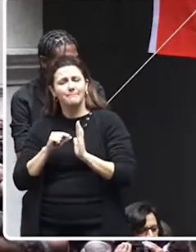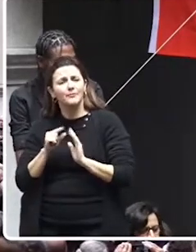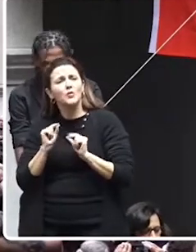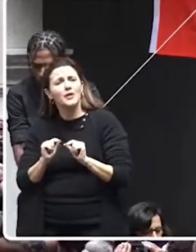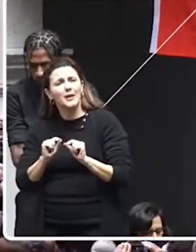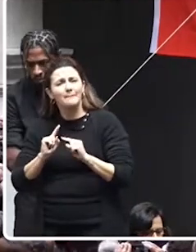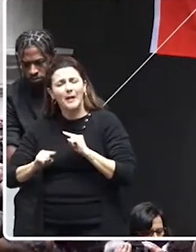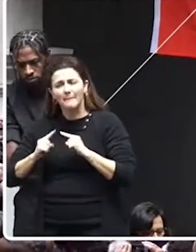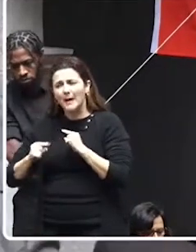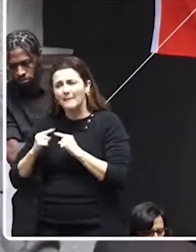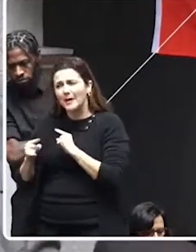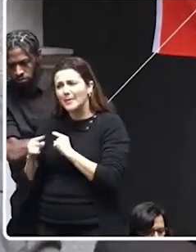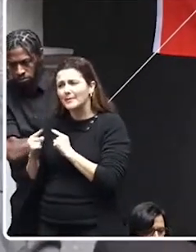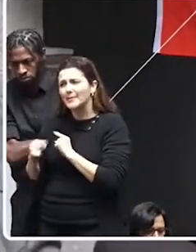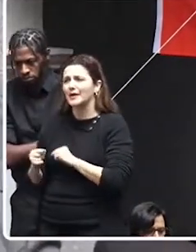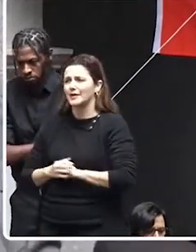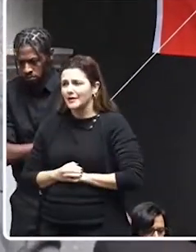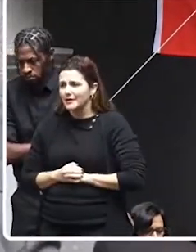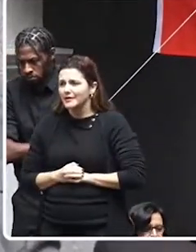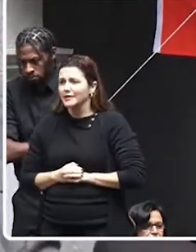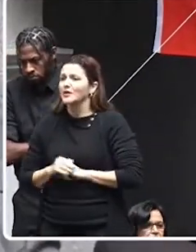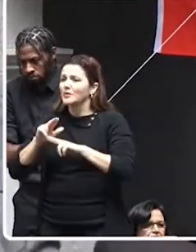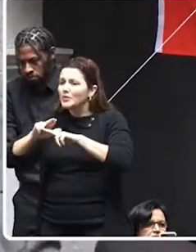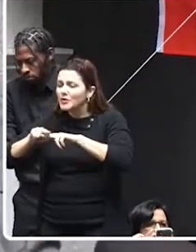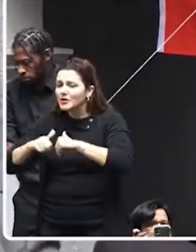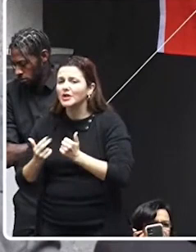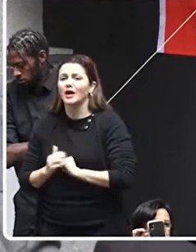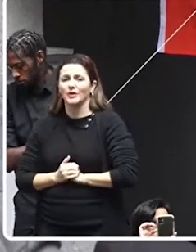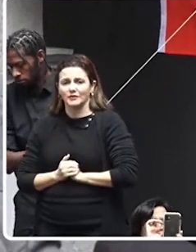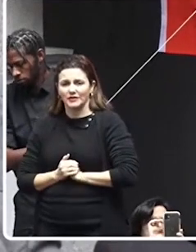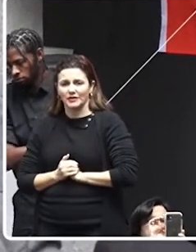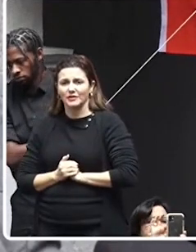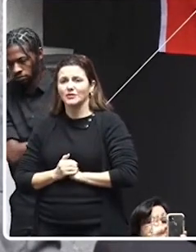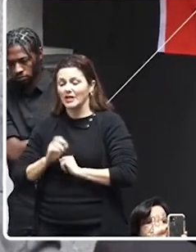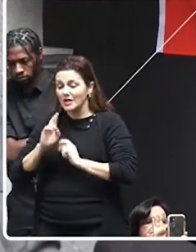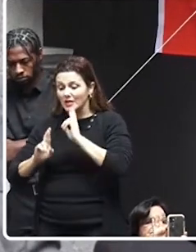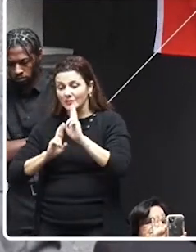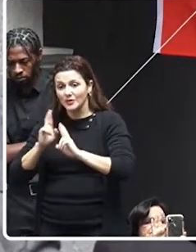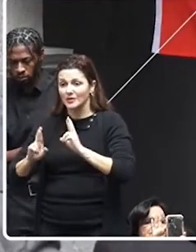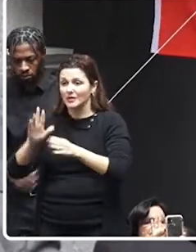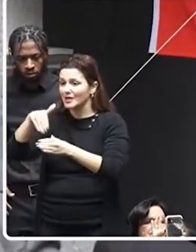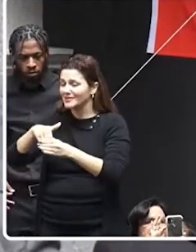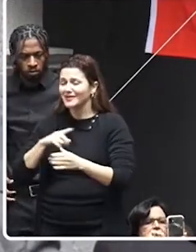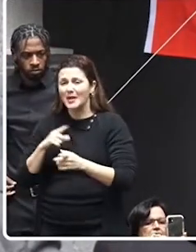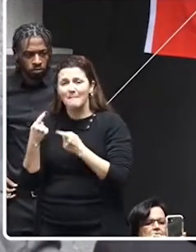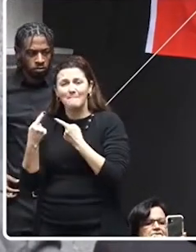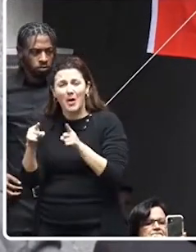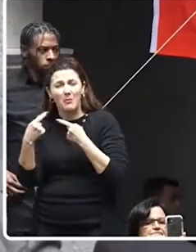insinuações de desacato ao resultado das eleições, ataques infundados